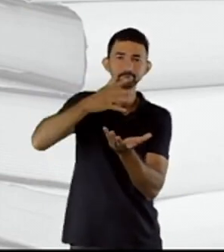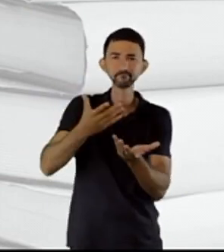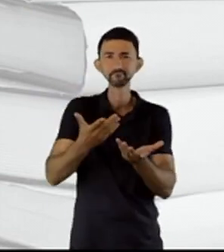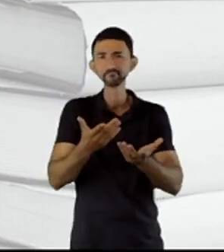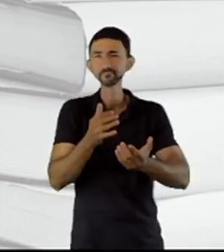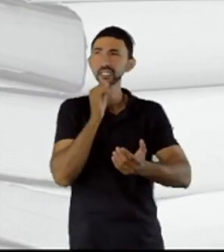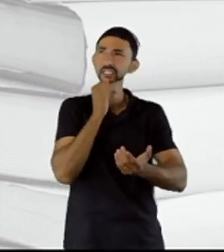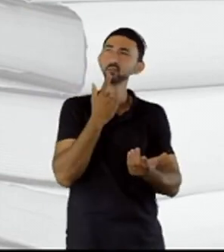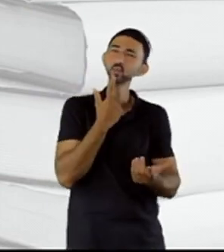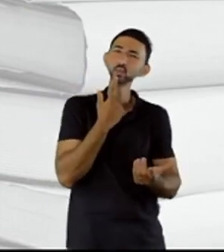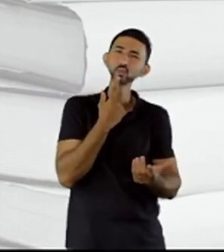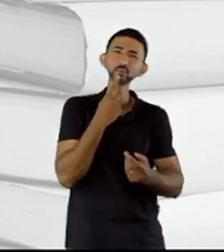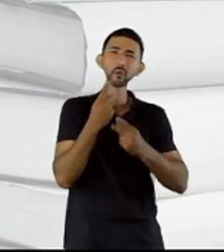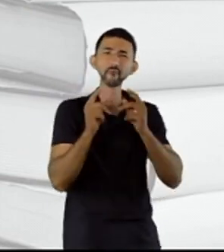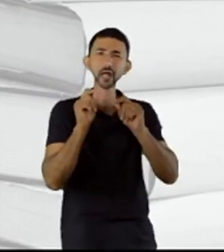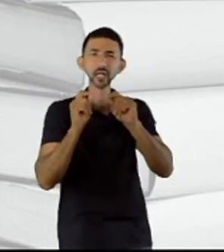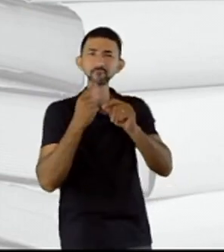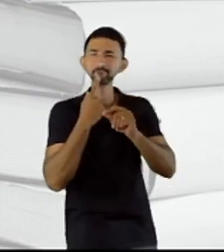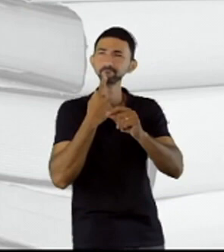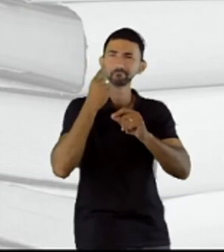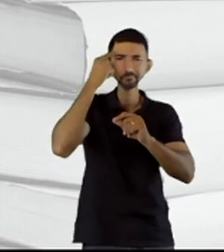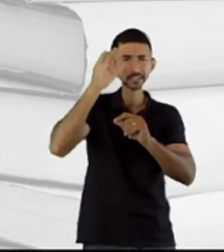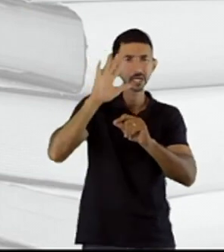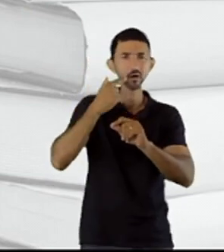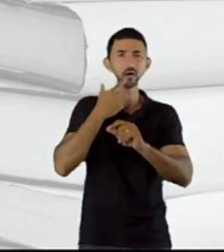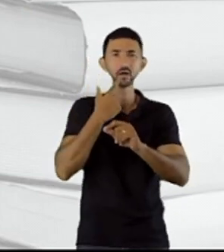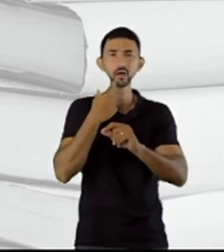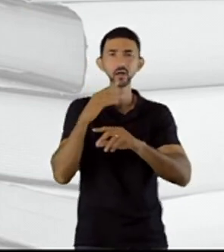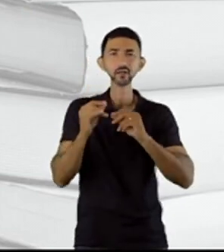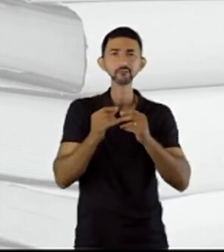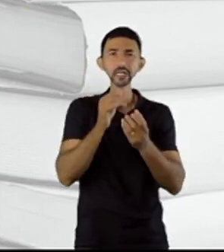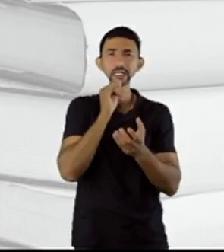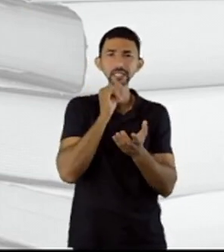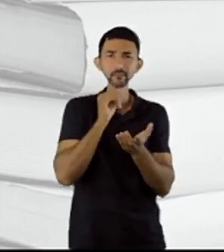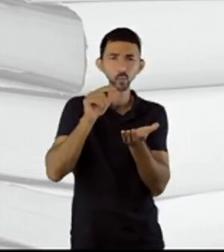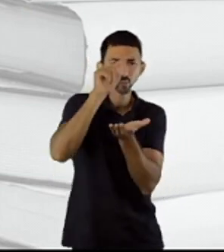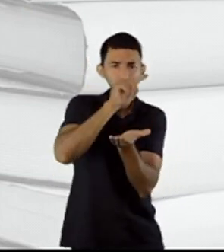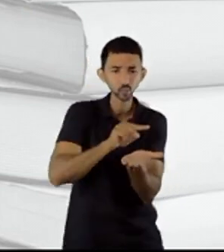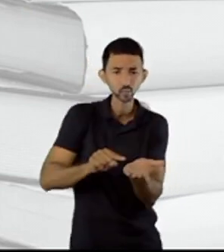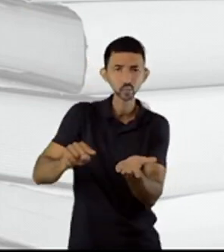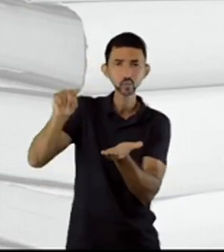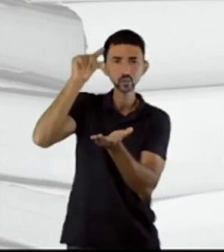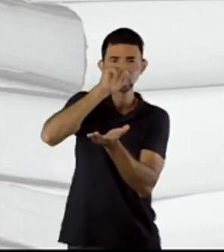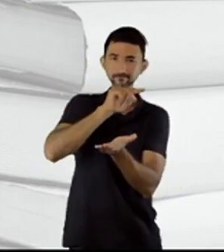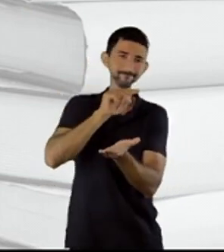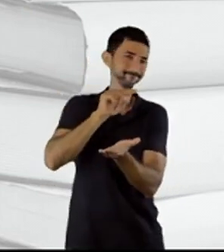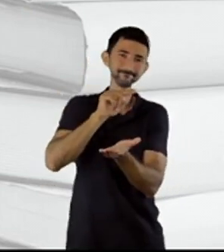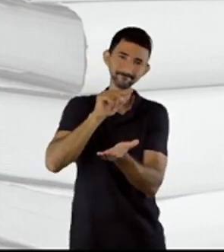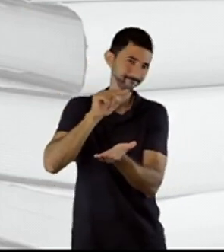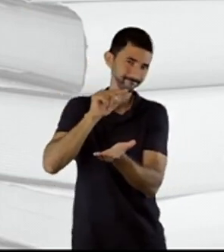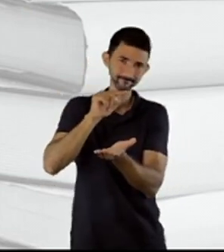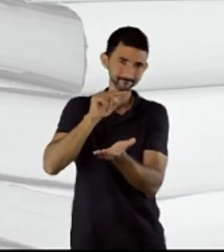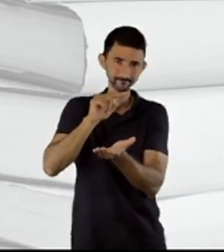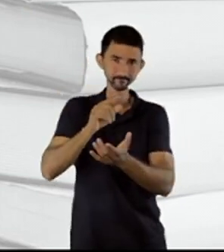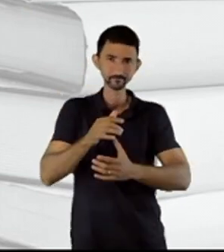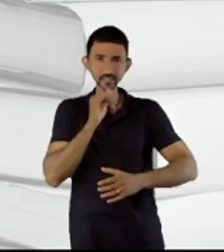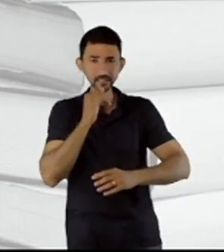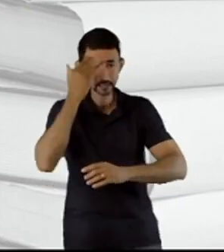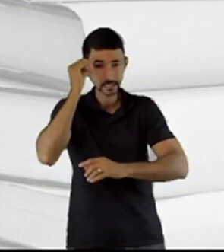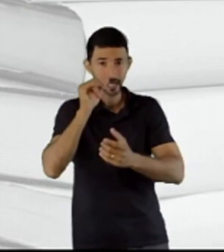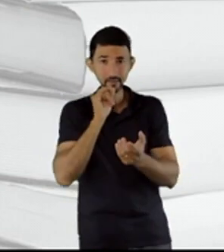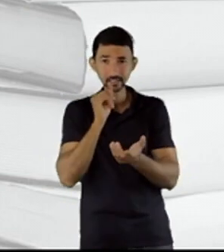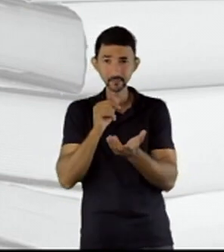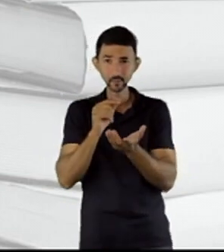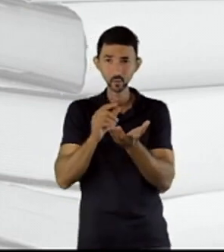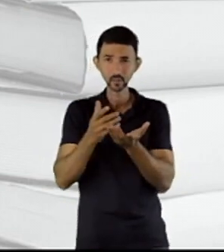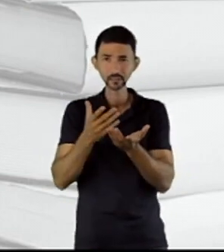Como é que eu posso colocar aqui para vocês? Ela não tem um formato tão específico, né? A gente só sabe que ela